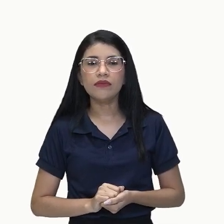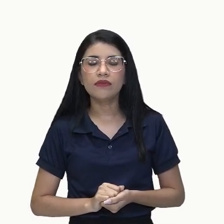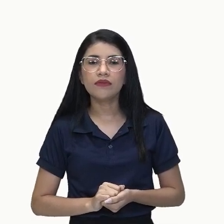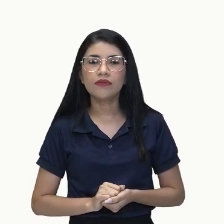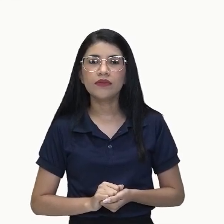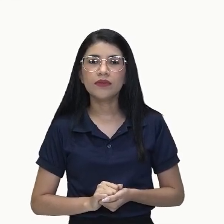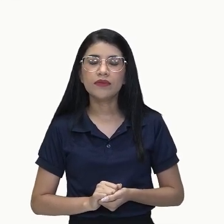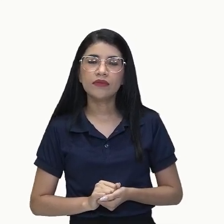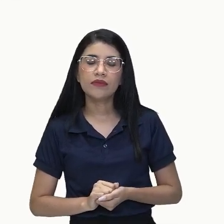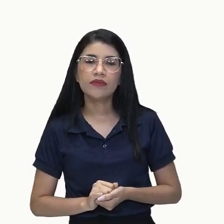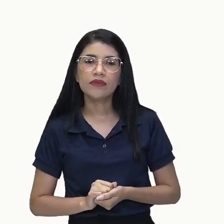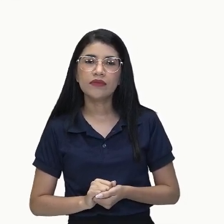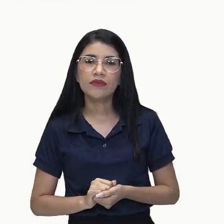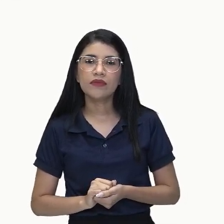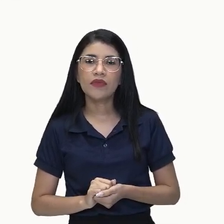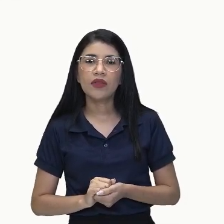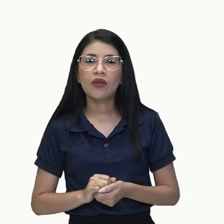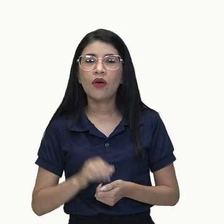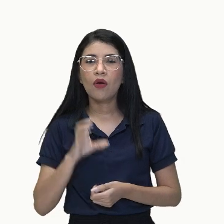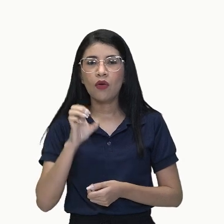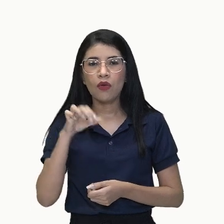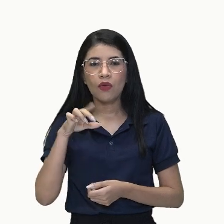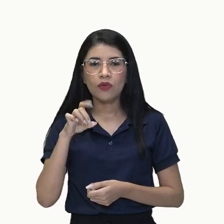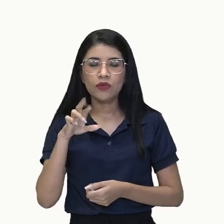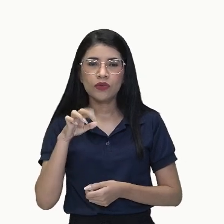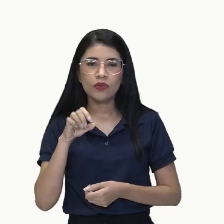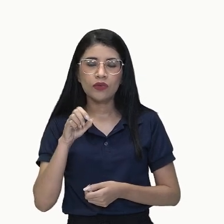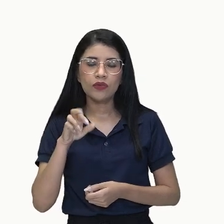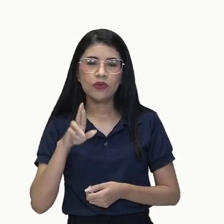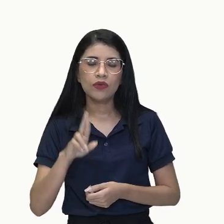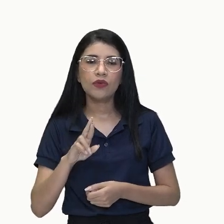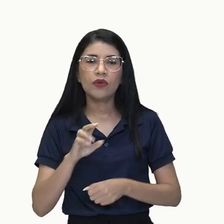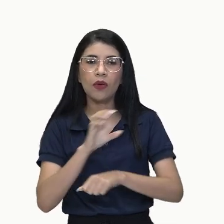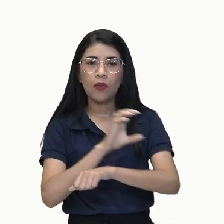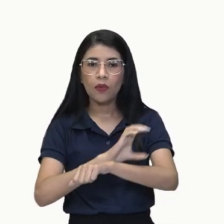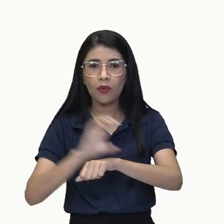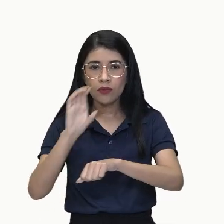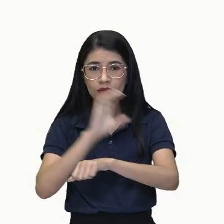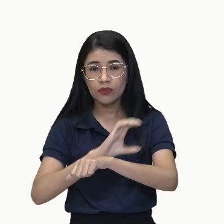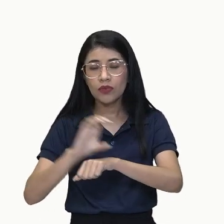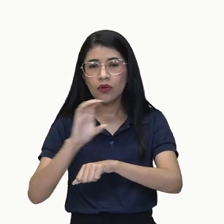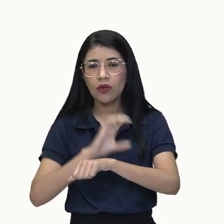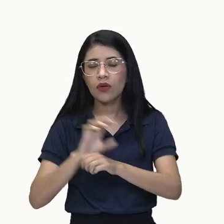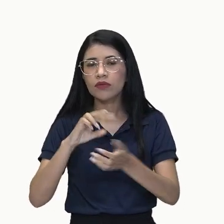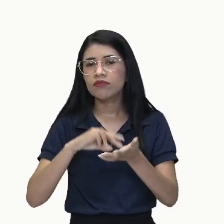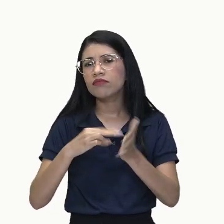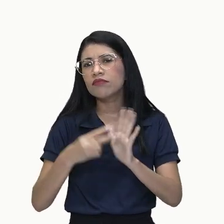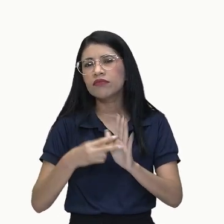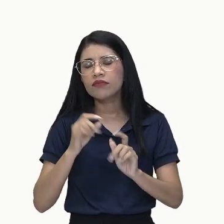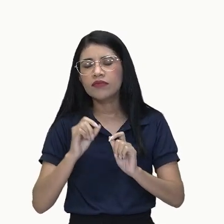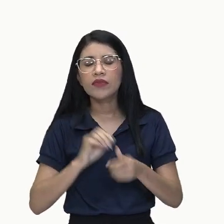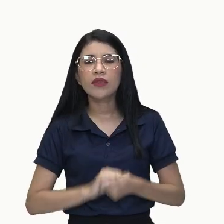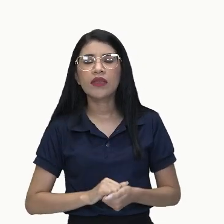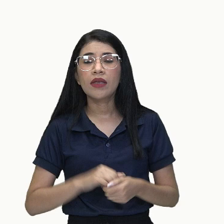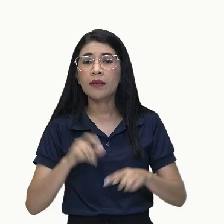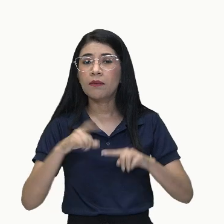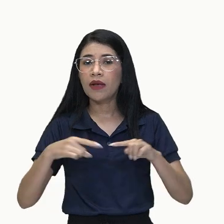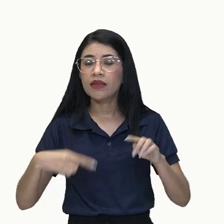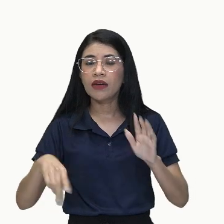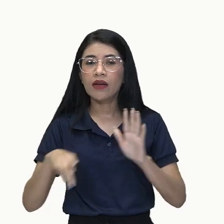outro vai ser o condutor ou condutores. O que são isto? São materiais